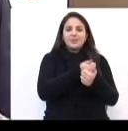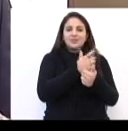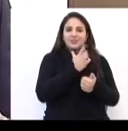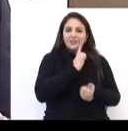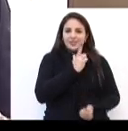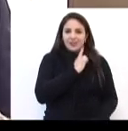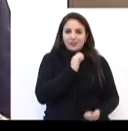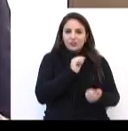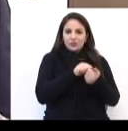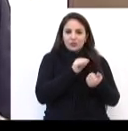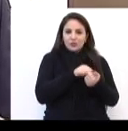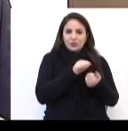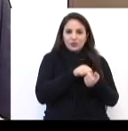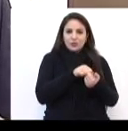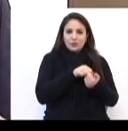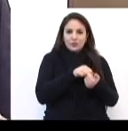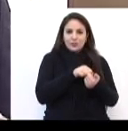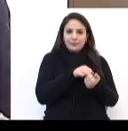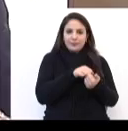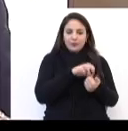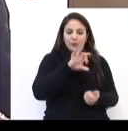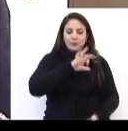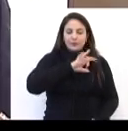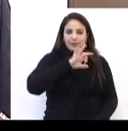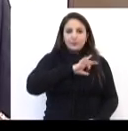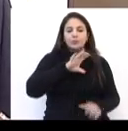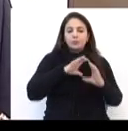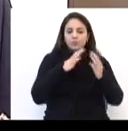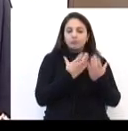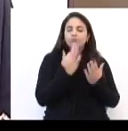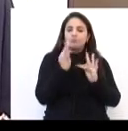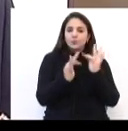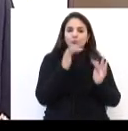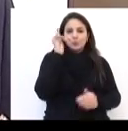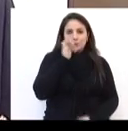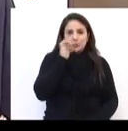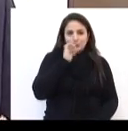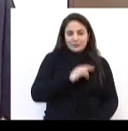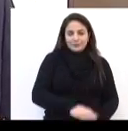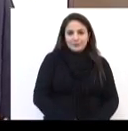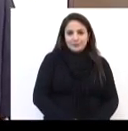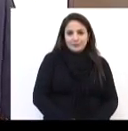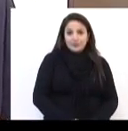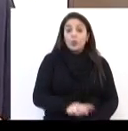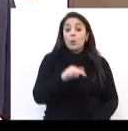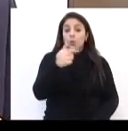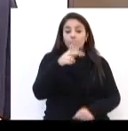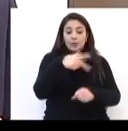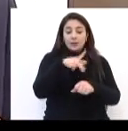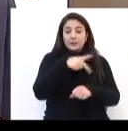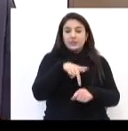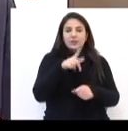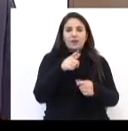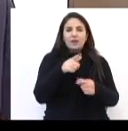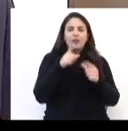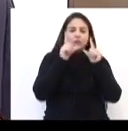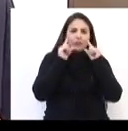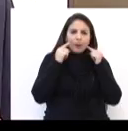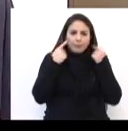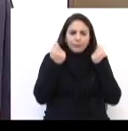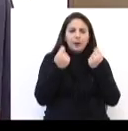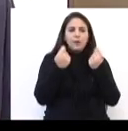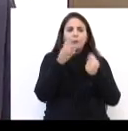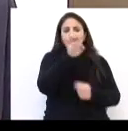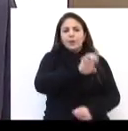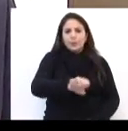realizado através do policiamento comunitário funciona e dá certo. Outros países, no caso do Japão, Europa, Estados Unidos,